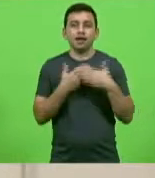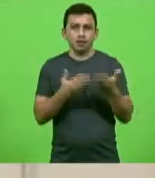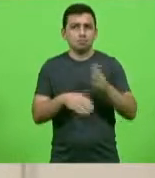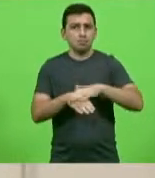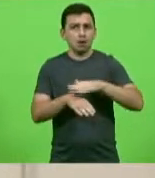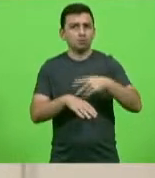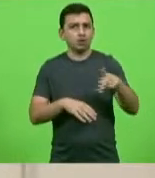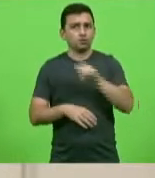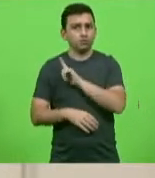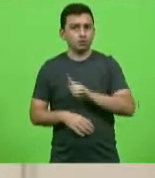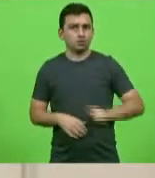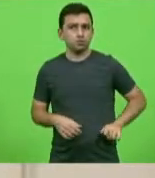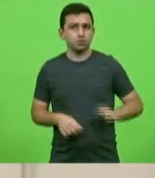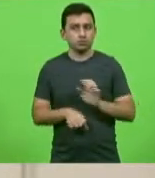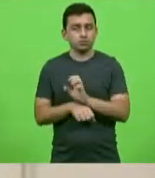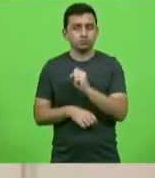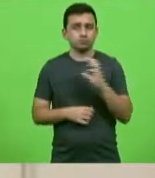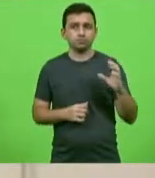do governador do Estado,